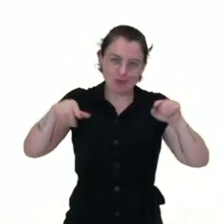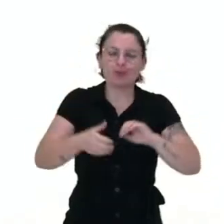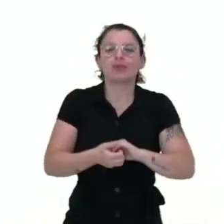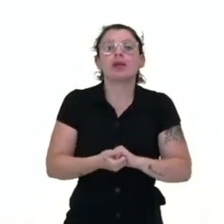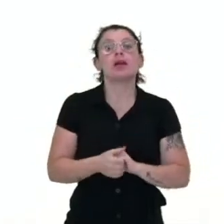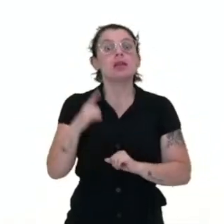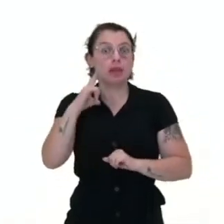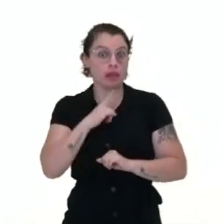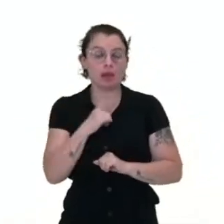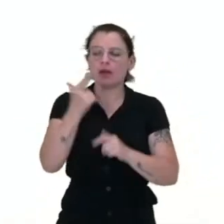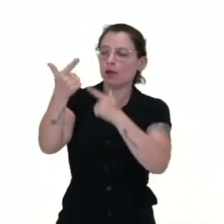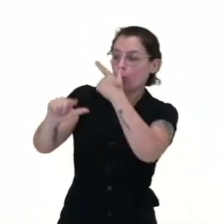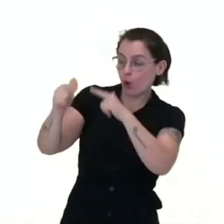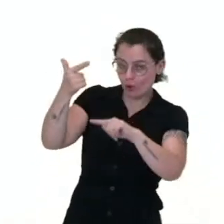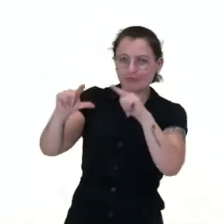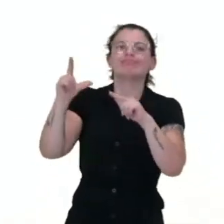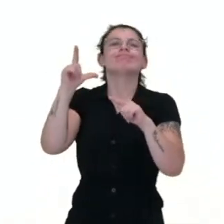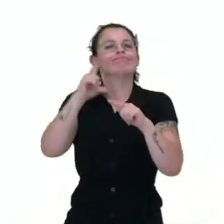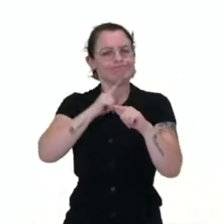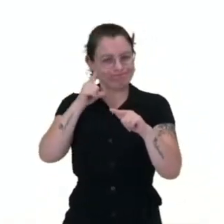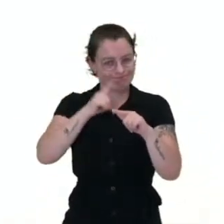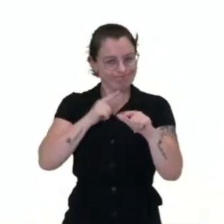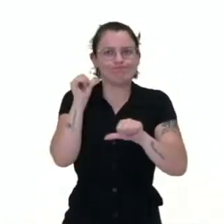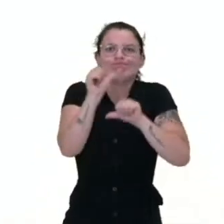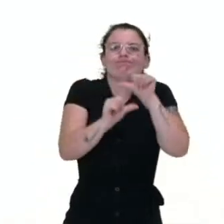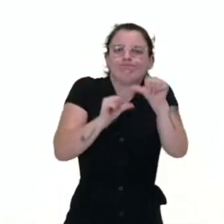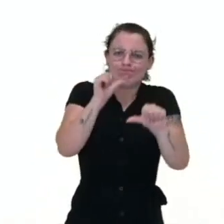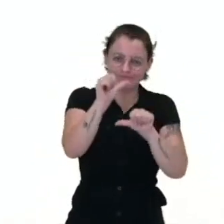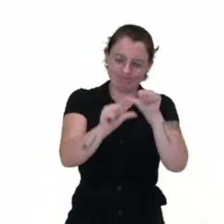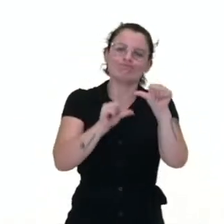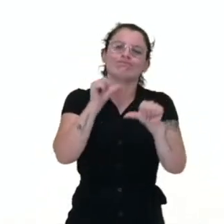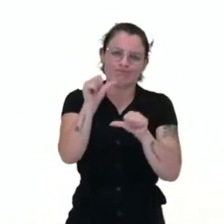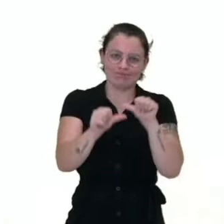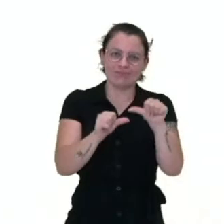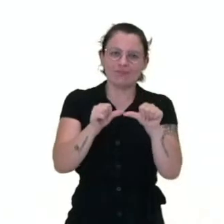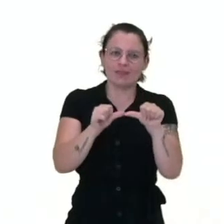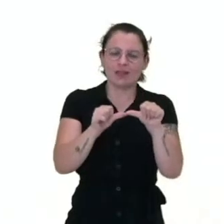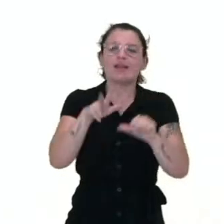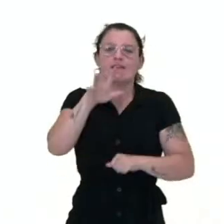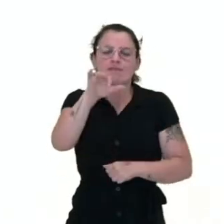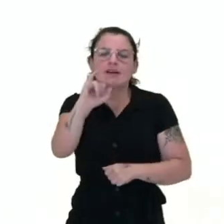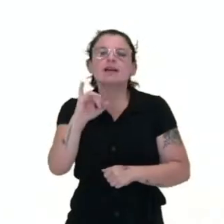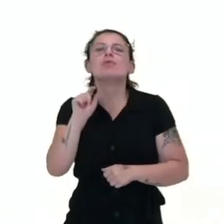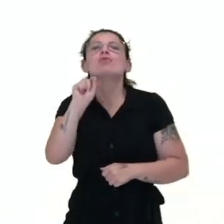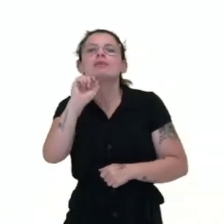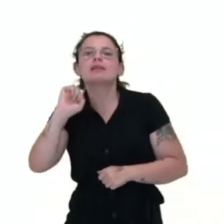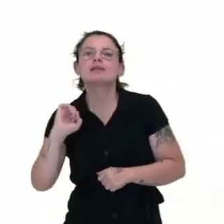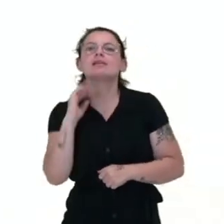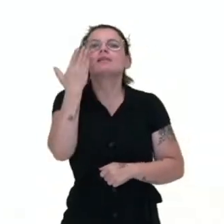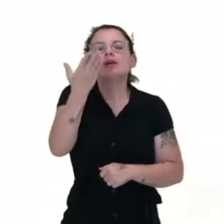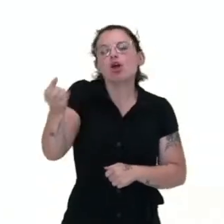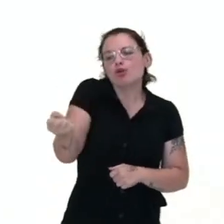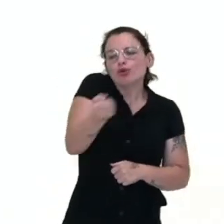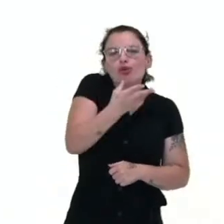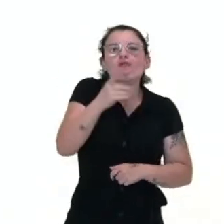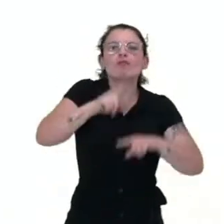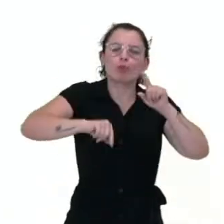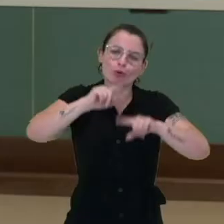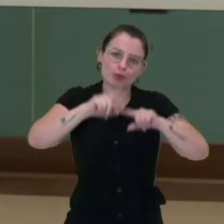material, outras levam à sua modificação e vai fazer o surgimento de novos